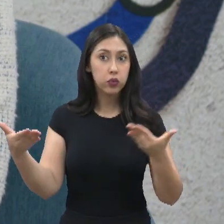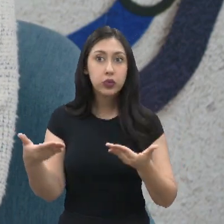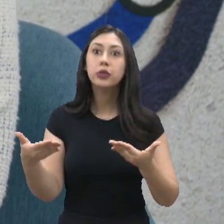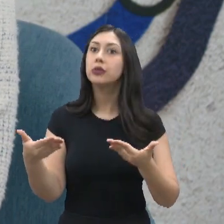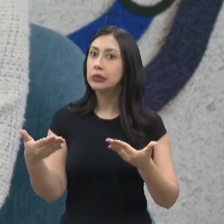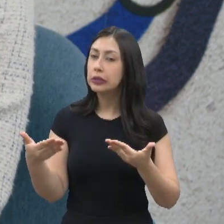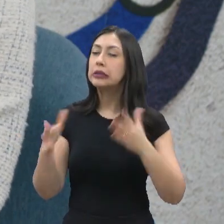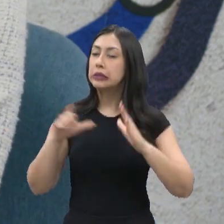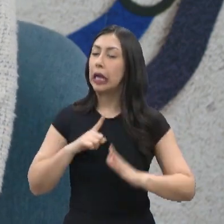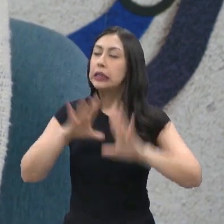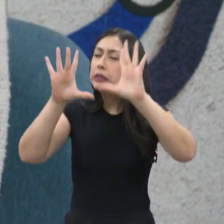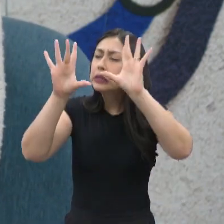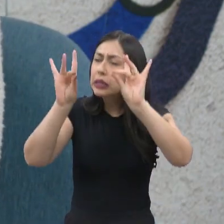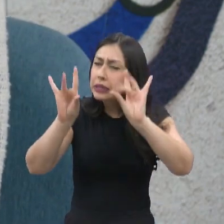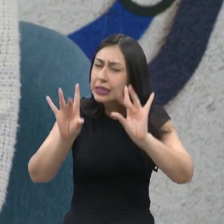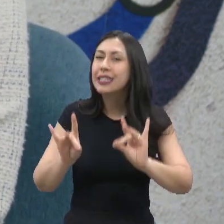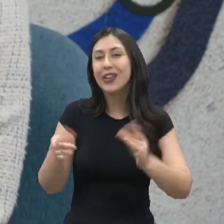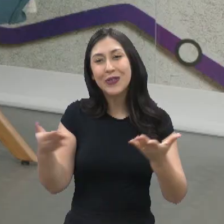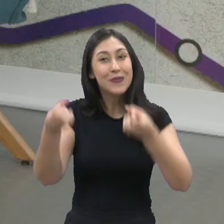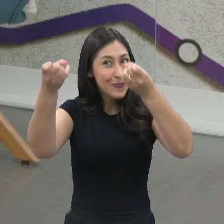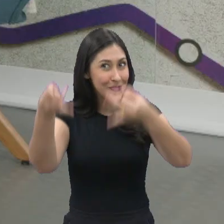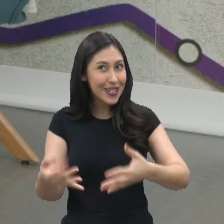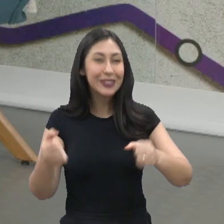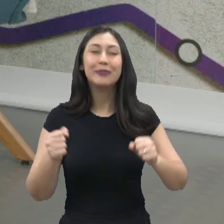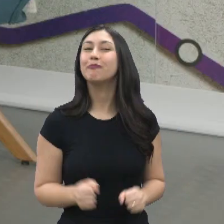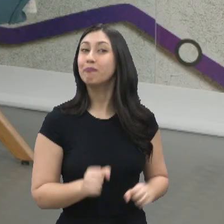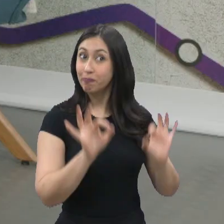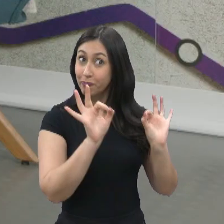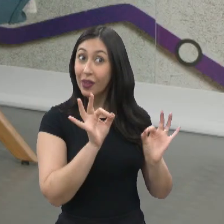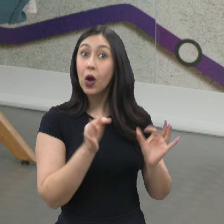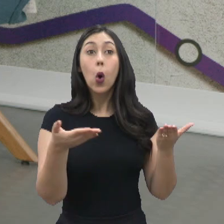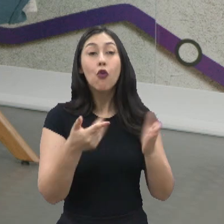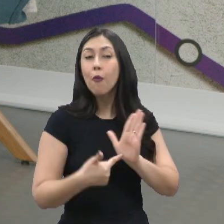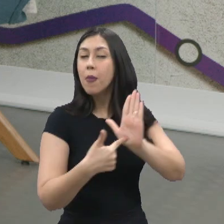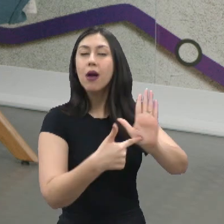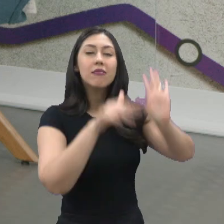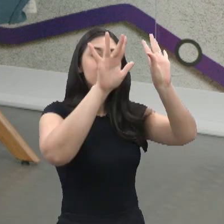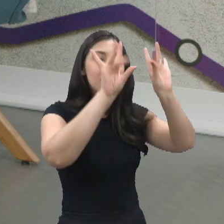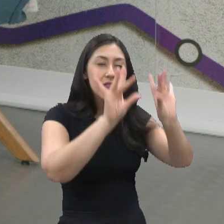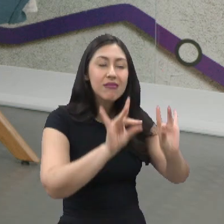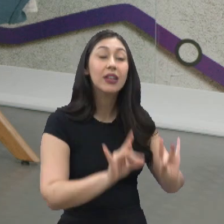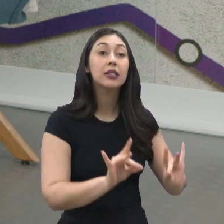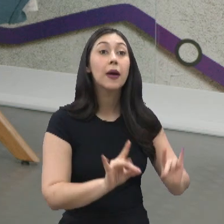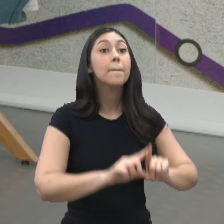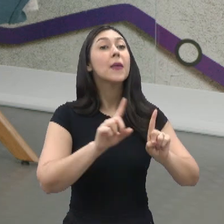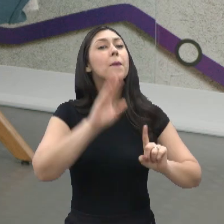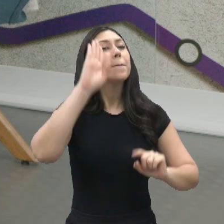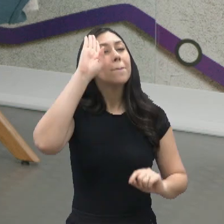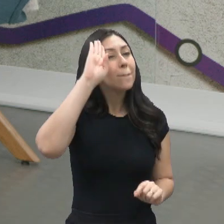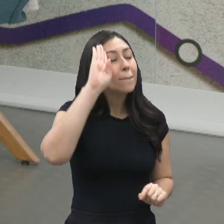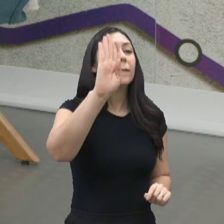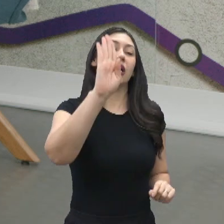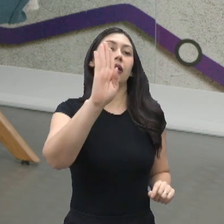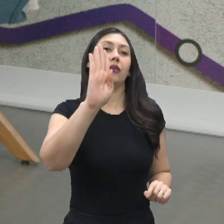muitos detalhes, que a gente vai falar muita coisa legal por aí. Exatamente. Ó, a gente vai dar muitos detalhes dessas áreas, tudo isso. Mas o principal,